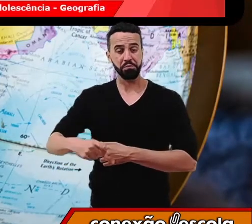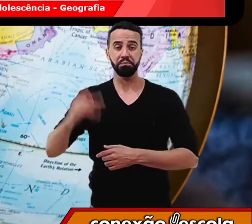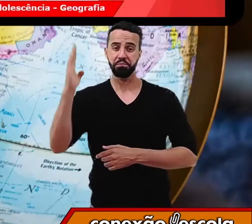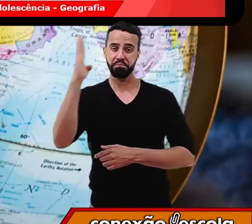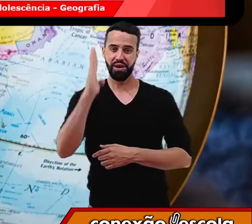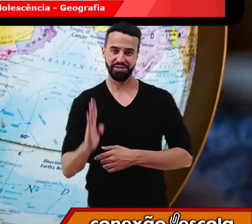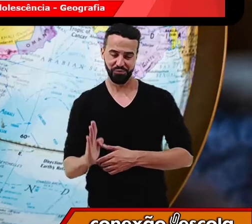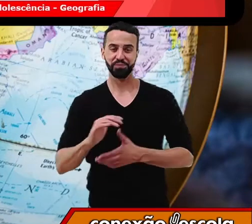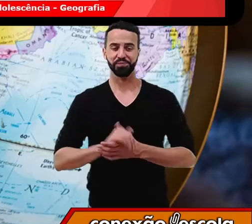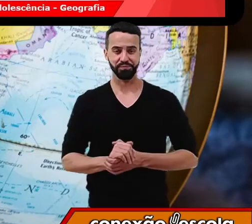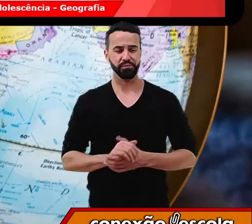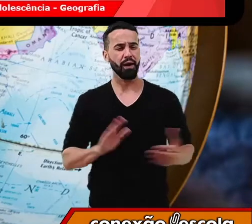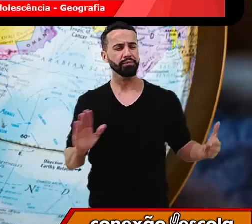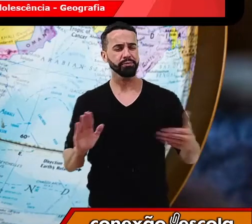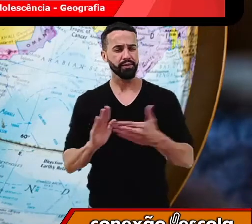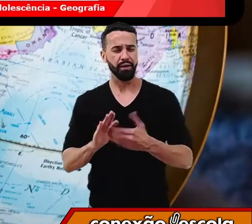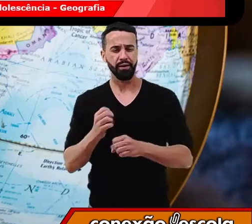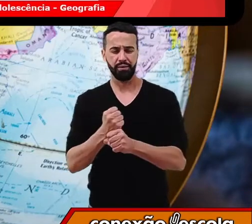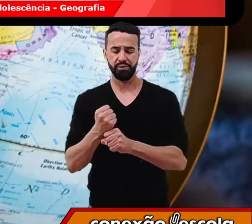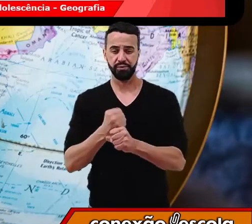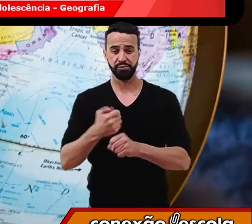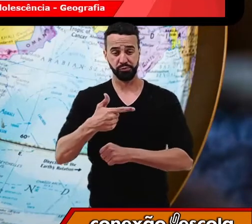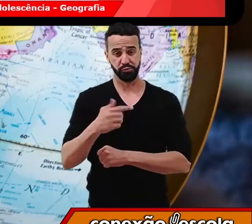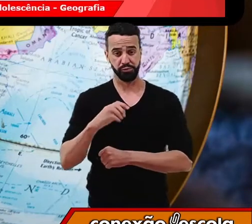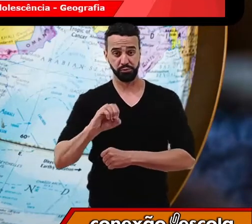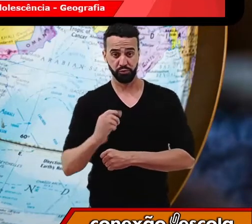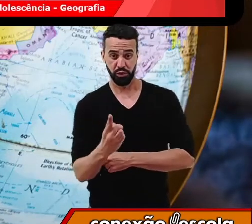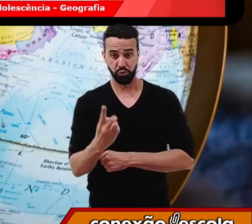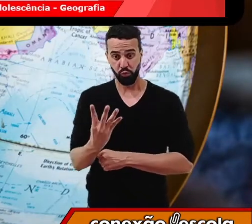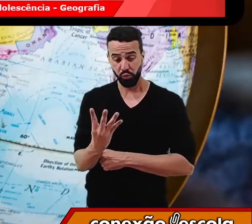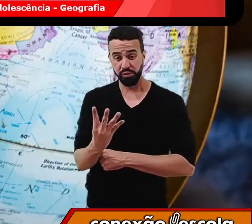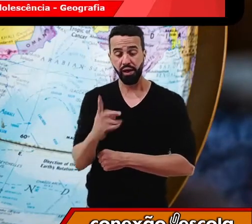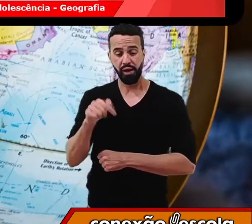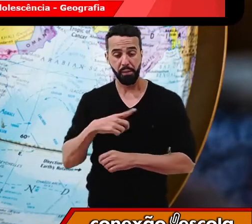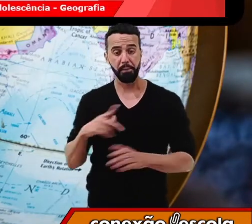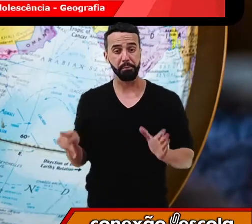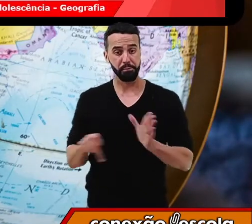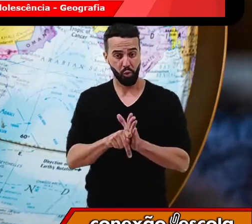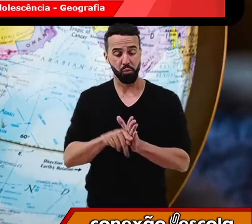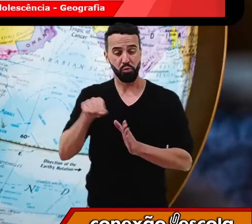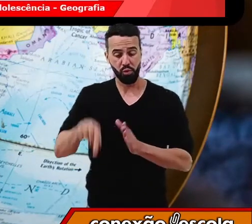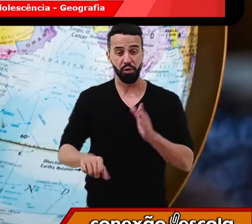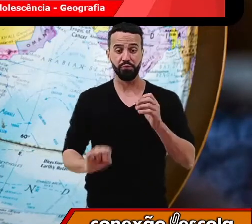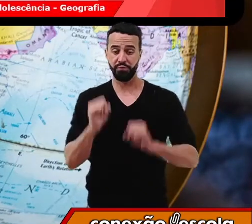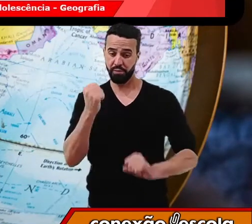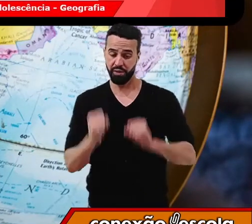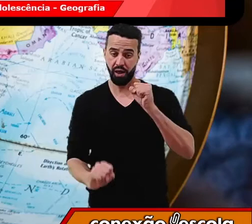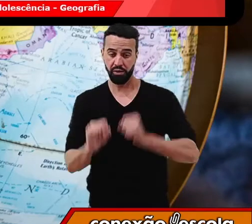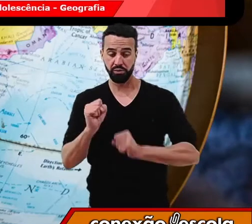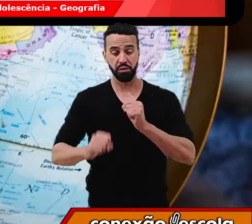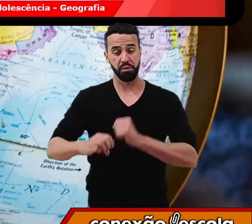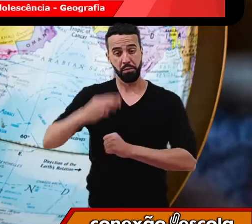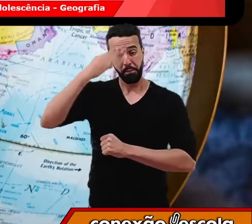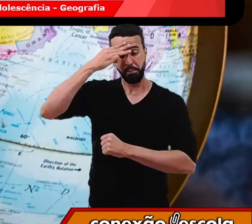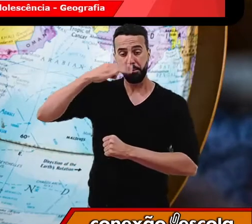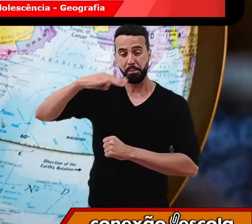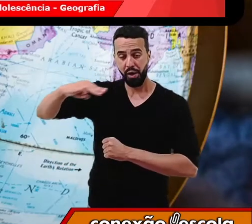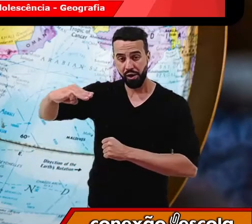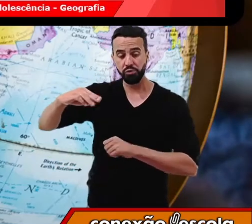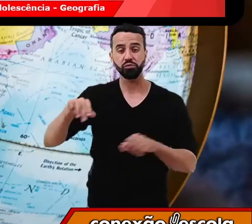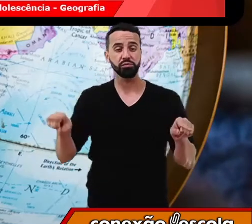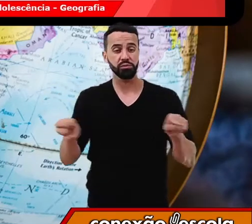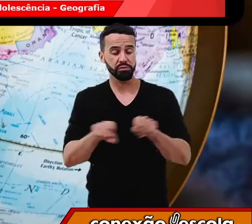os New Fiestas que eram vendidos aqui no Brasil eram fabricados no México ou